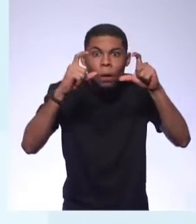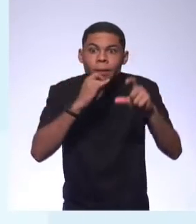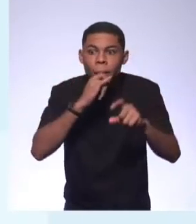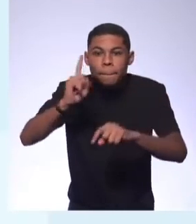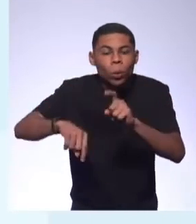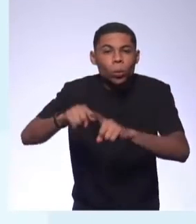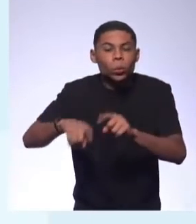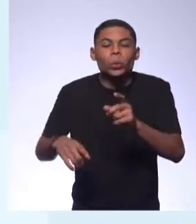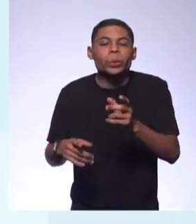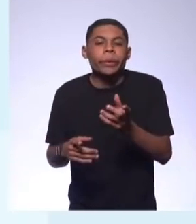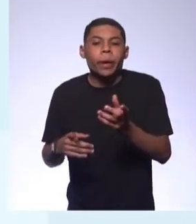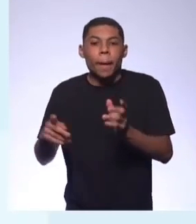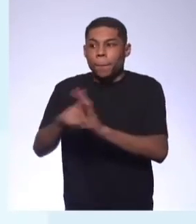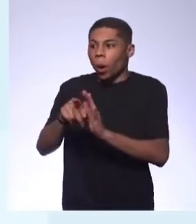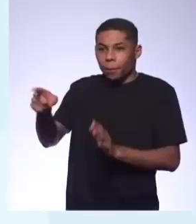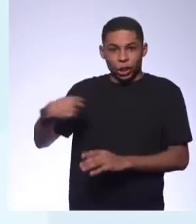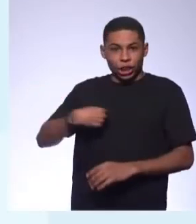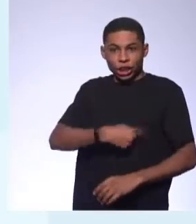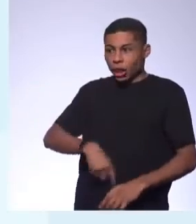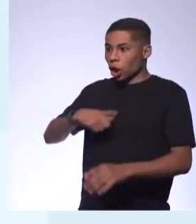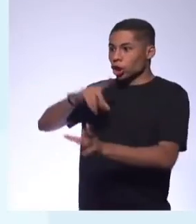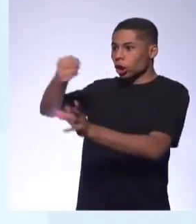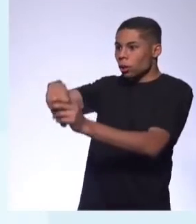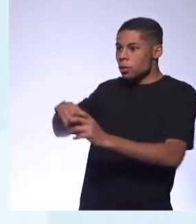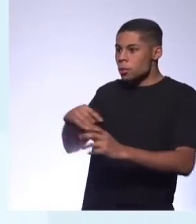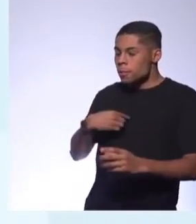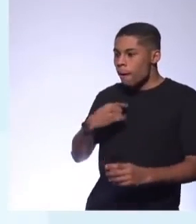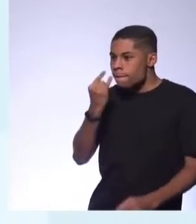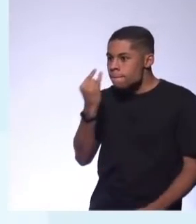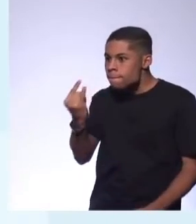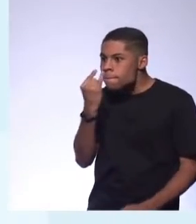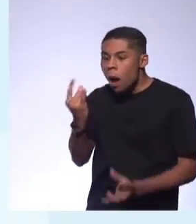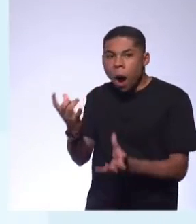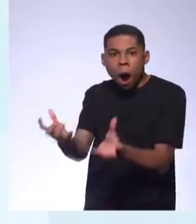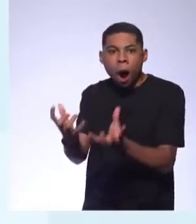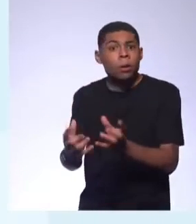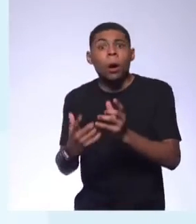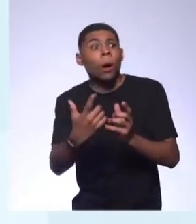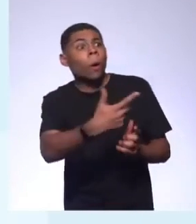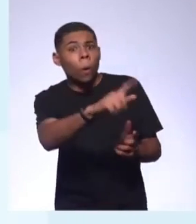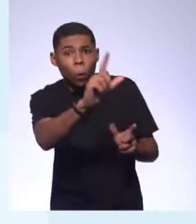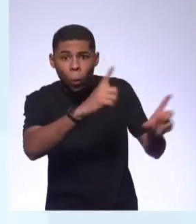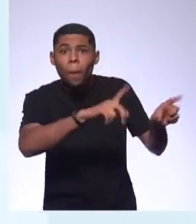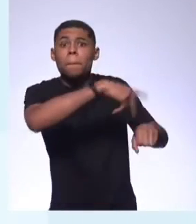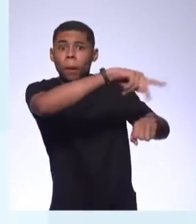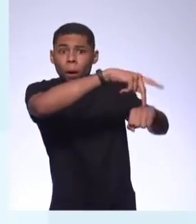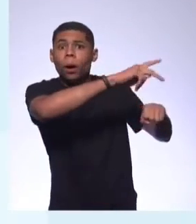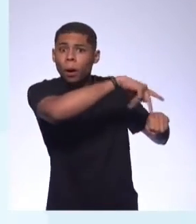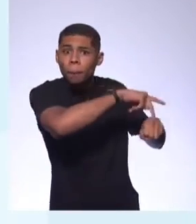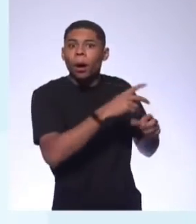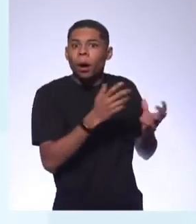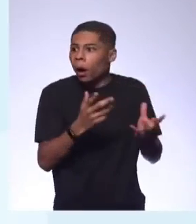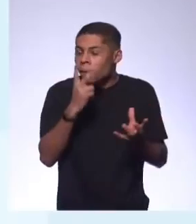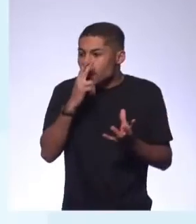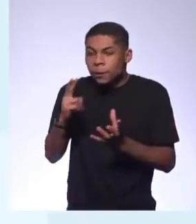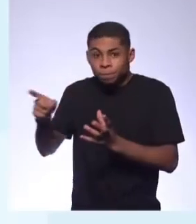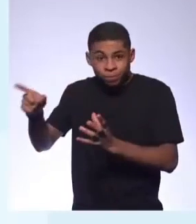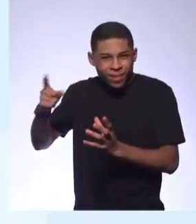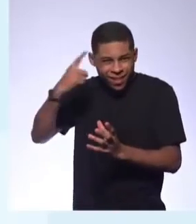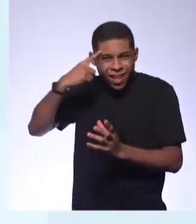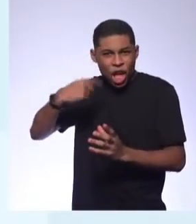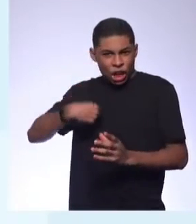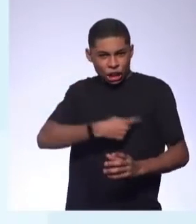produtos chineses, e outras potências também começaram a tentar forçar a abertura do